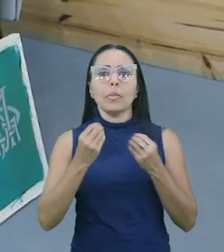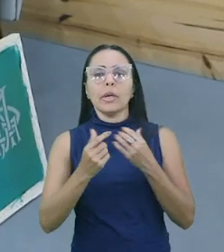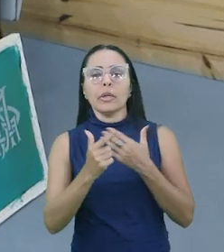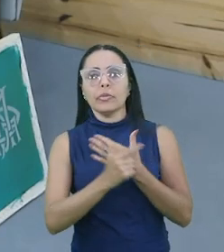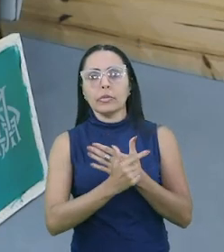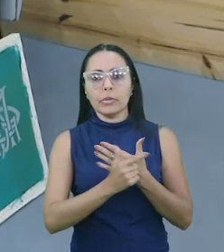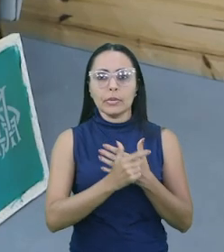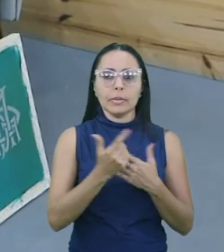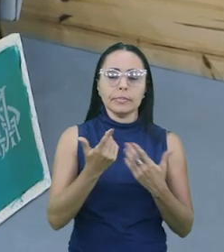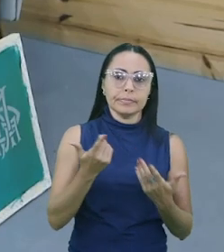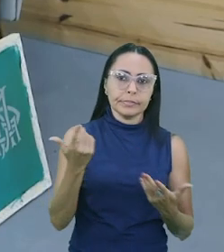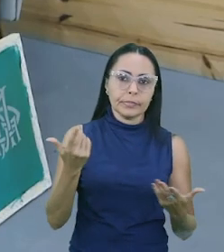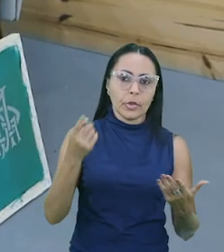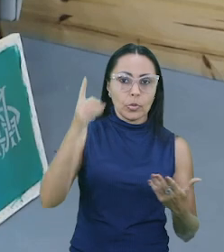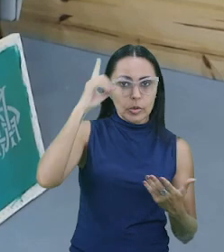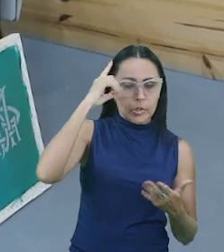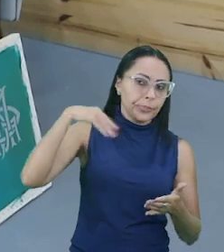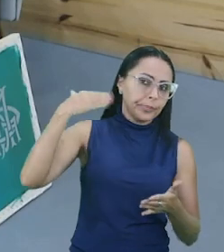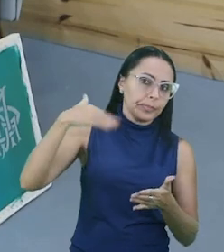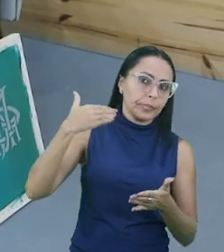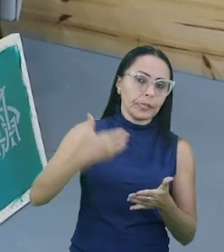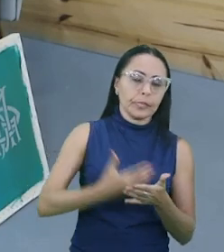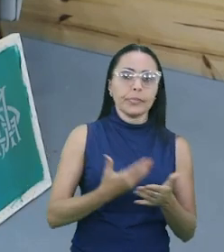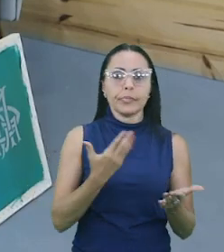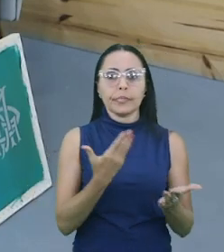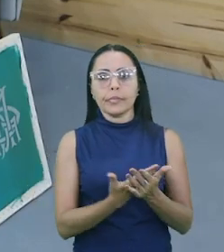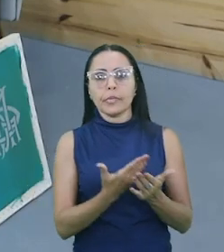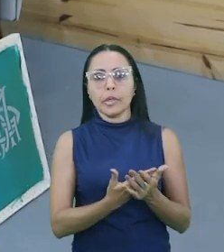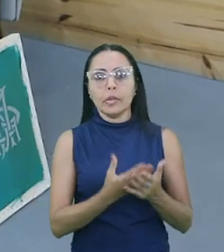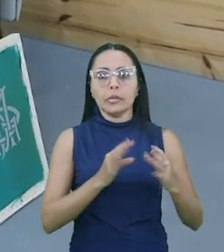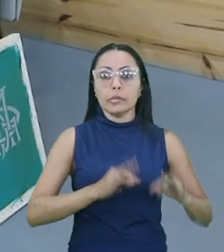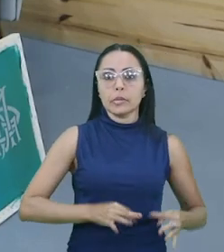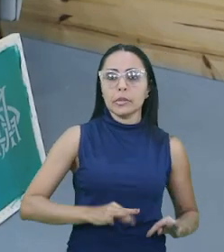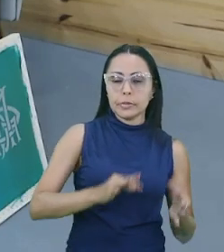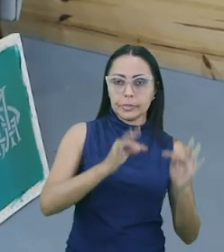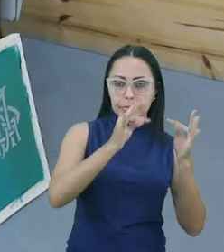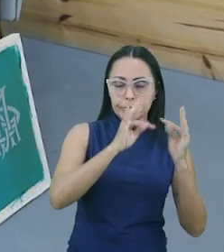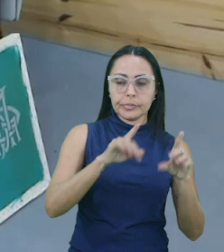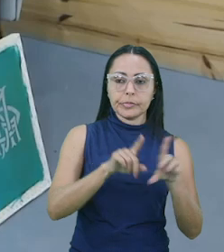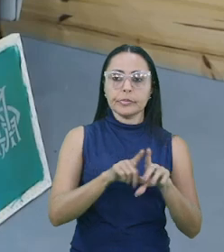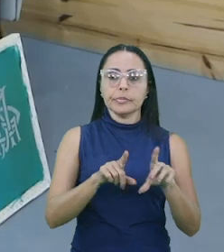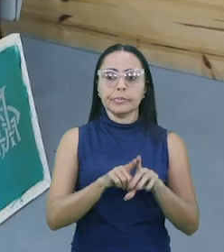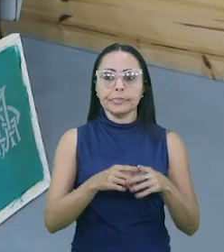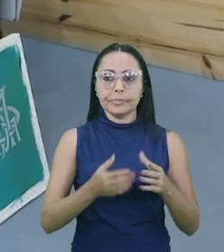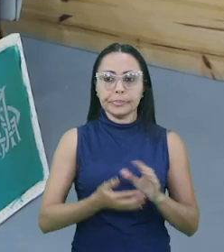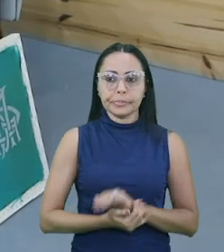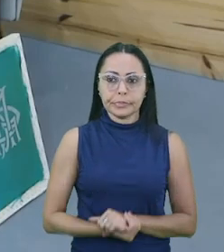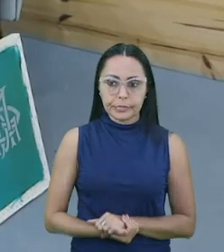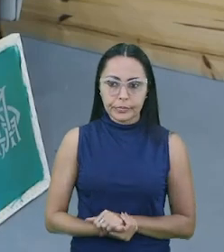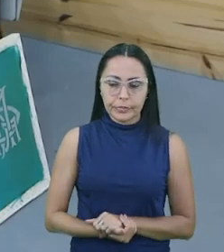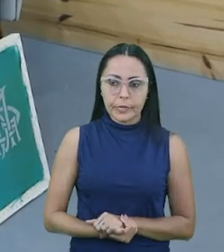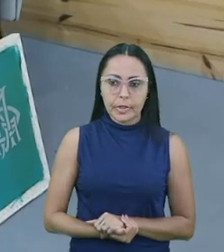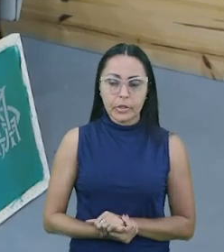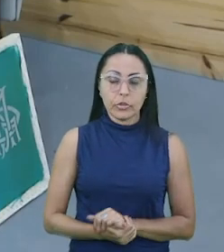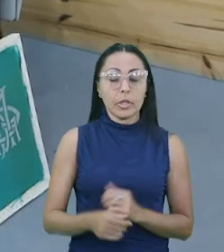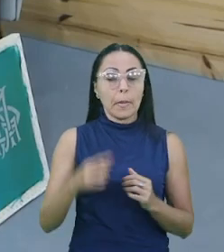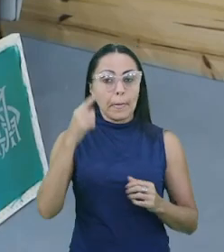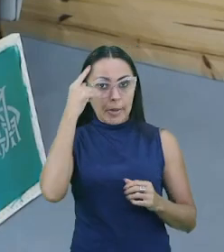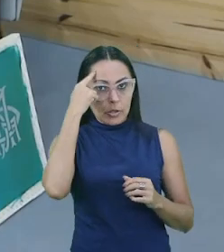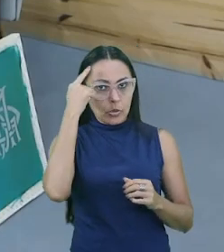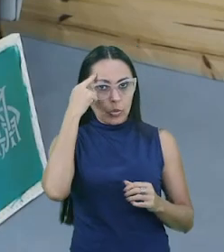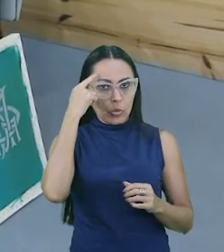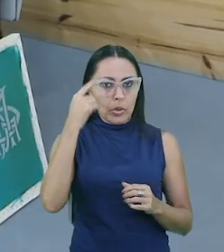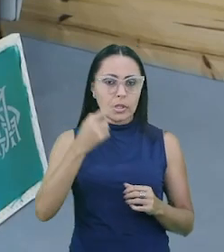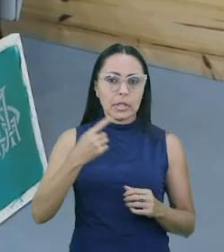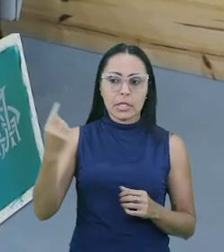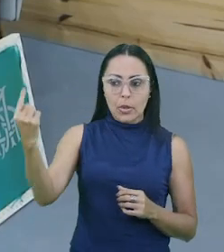né? E como a gente tem estudado essas tecnologias de impressão e serigrafia foi uma delas, a gente pensou em trazer uma